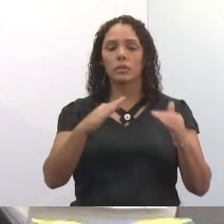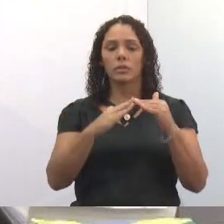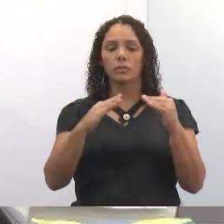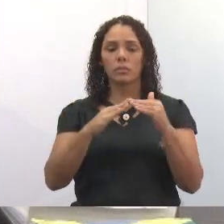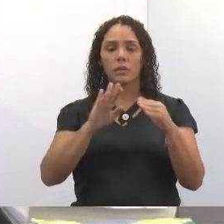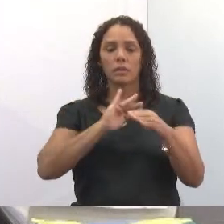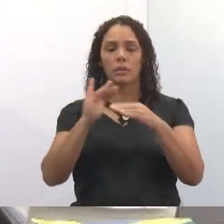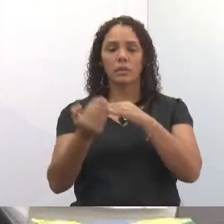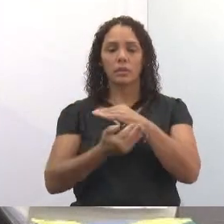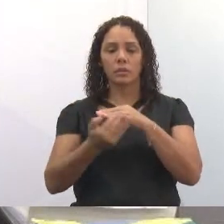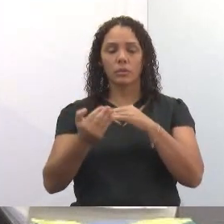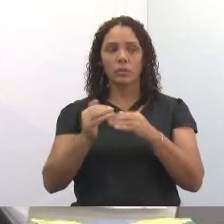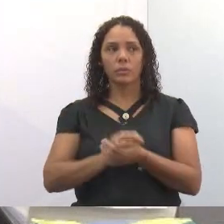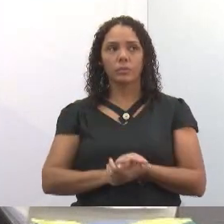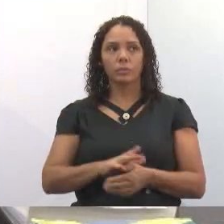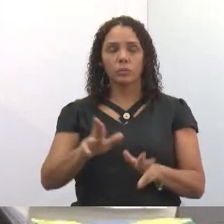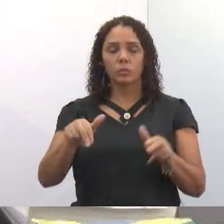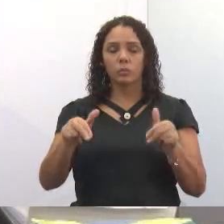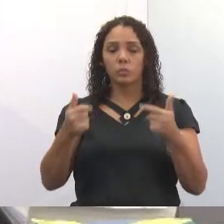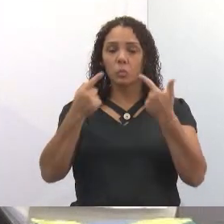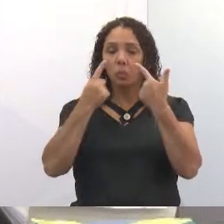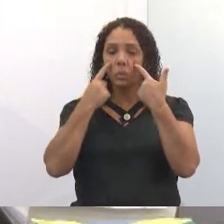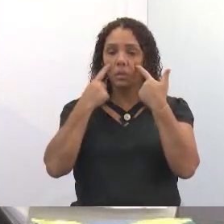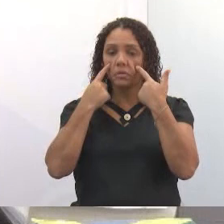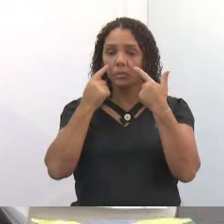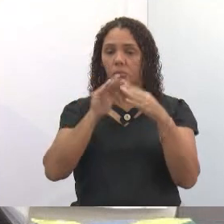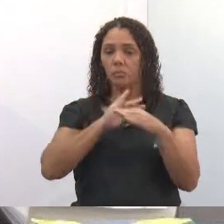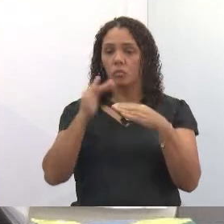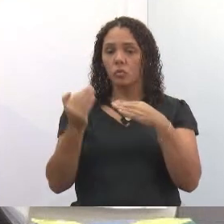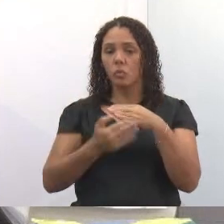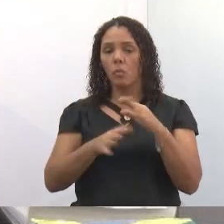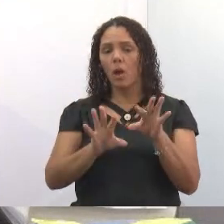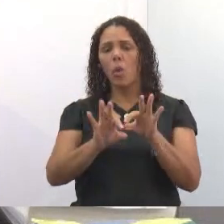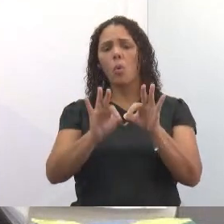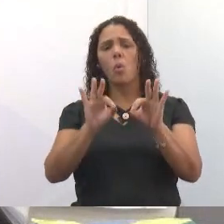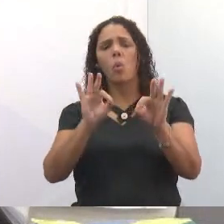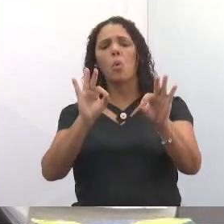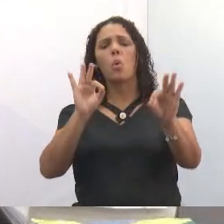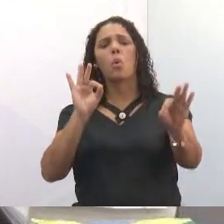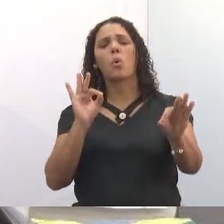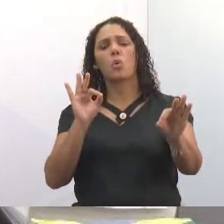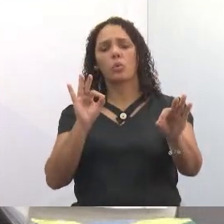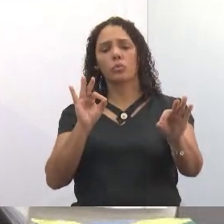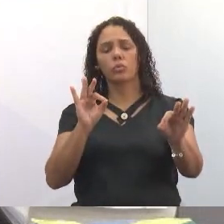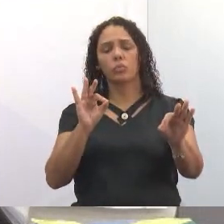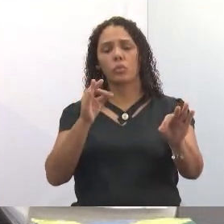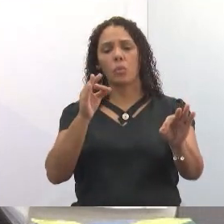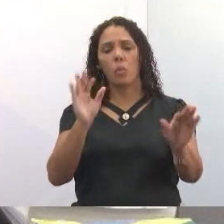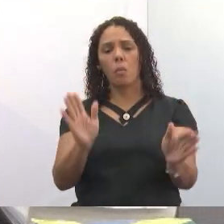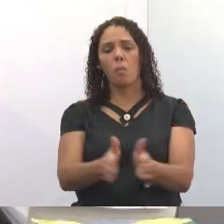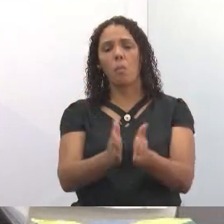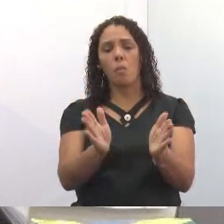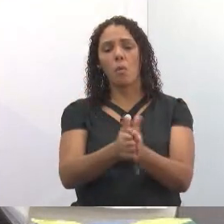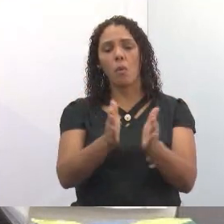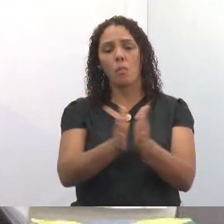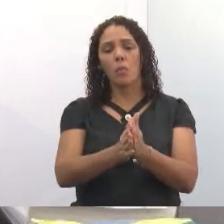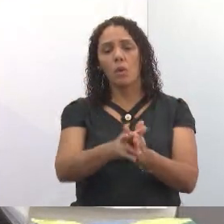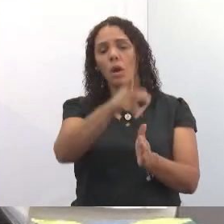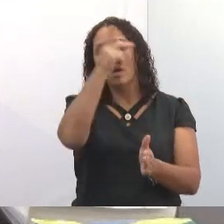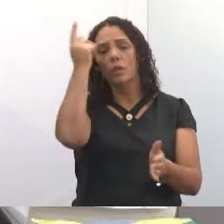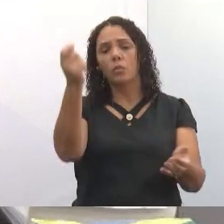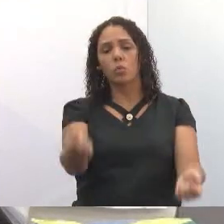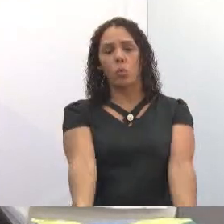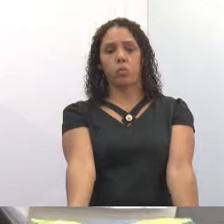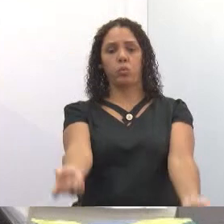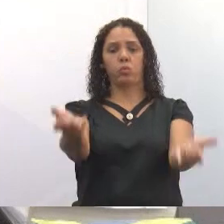Veranejal. 50, eu nunca vi de um bairro distante, com precariedades, vir tanta gente fazer